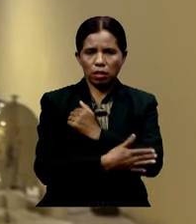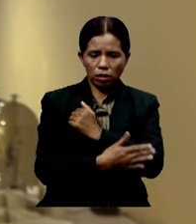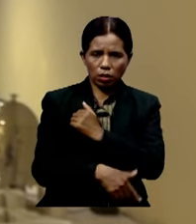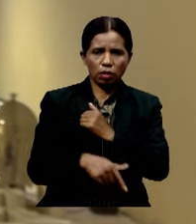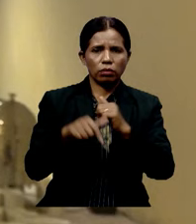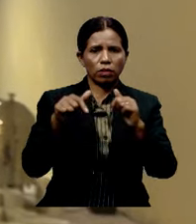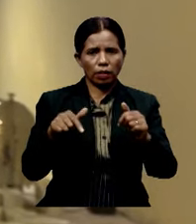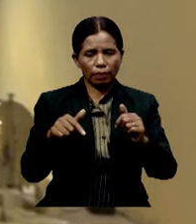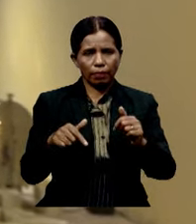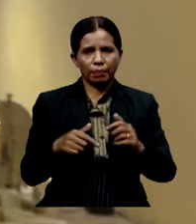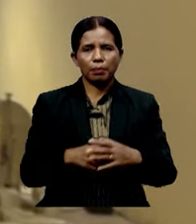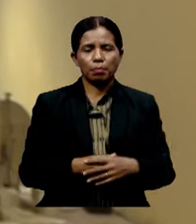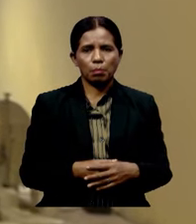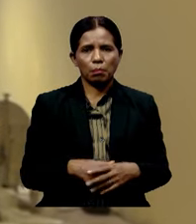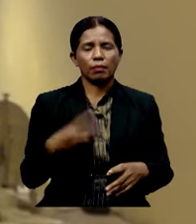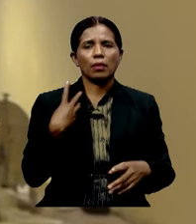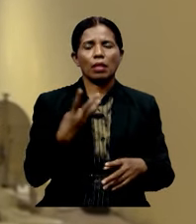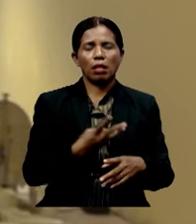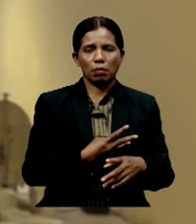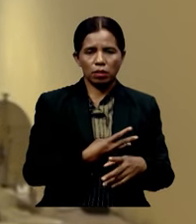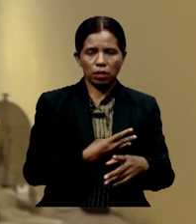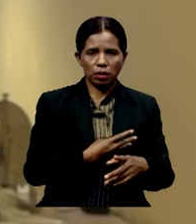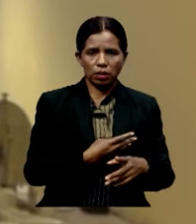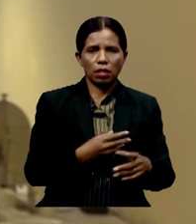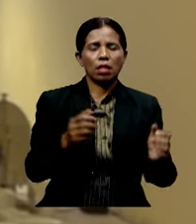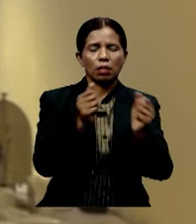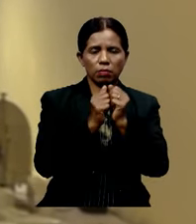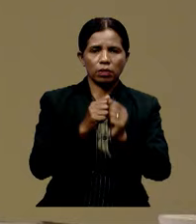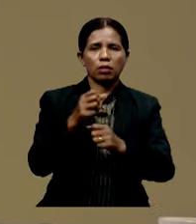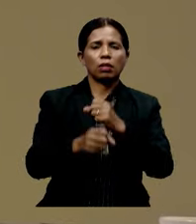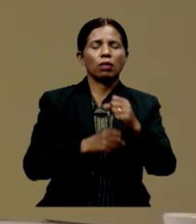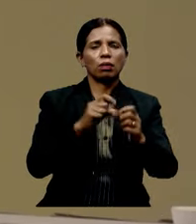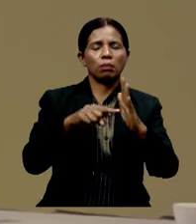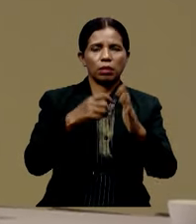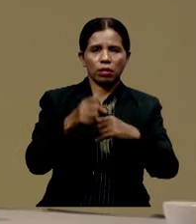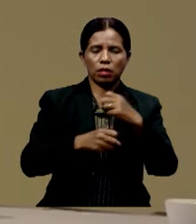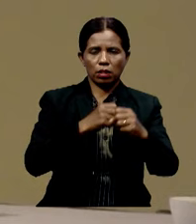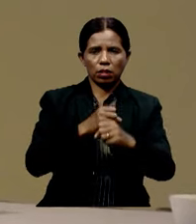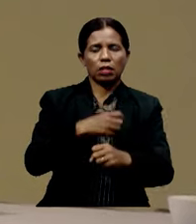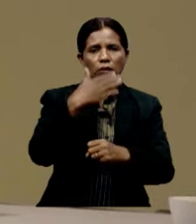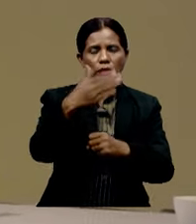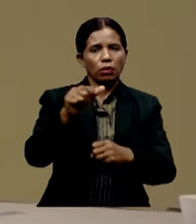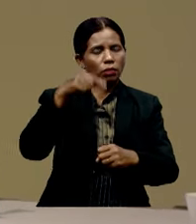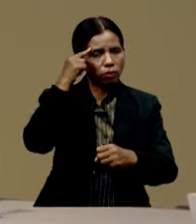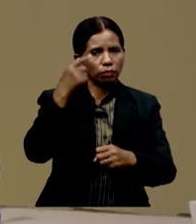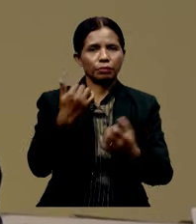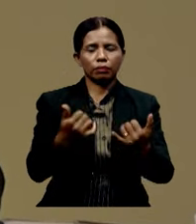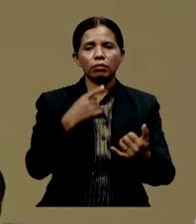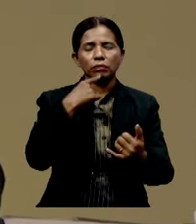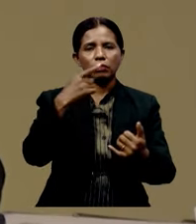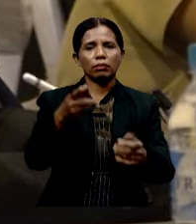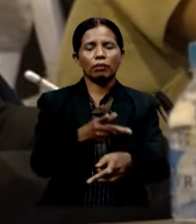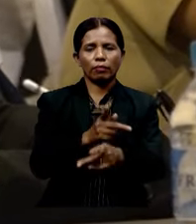ke ami se elabora hamutu kahu ia tinan oin. Governador Nemos Ateten, dadang ne kredito